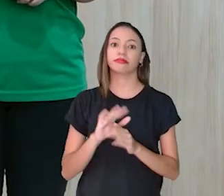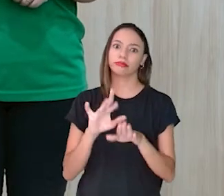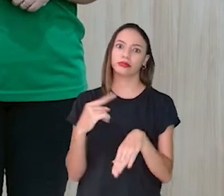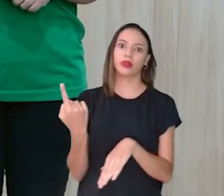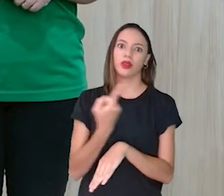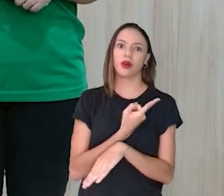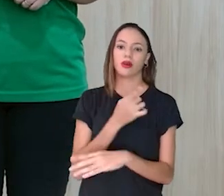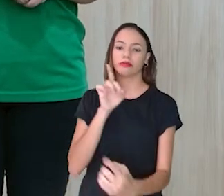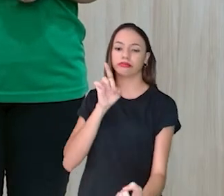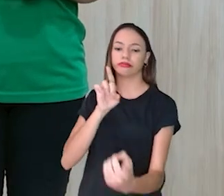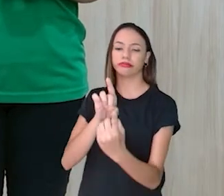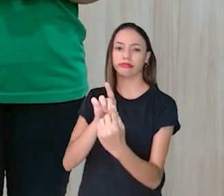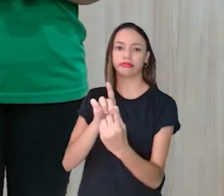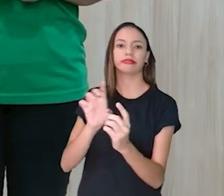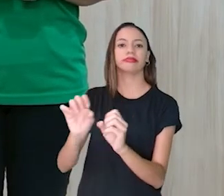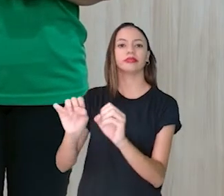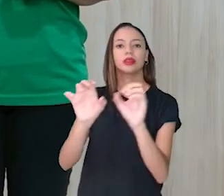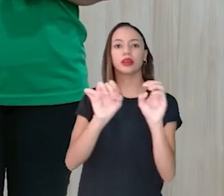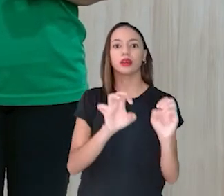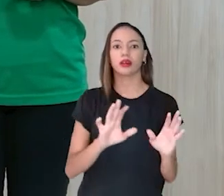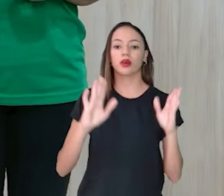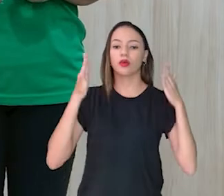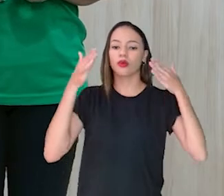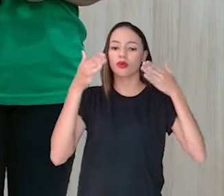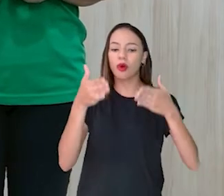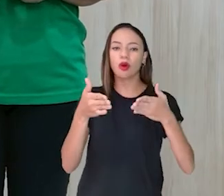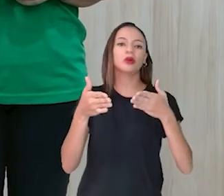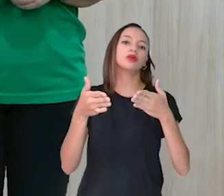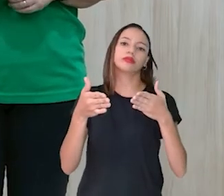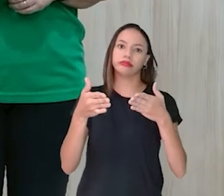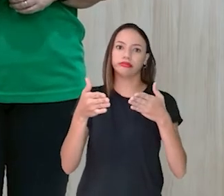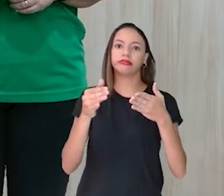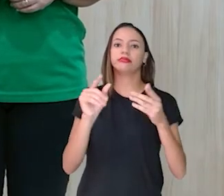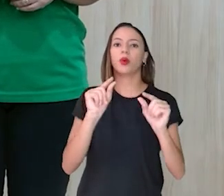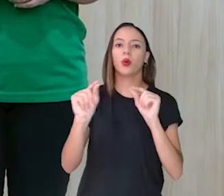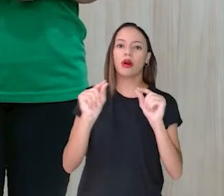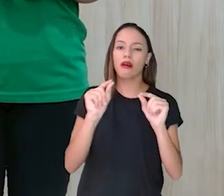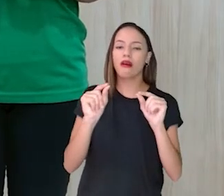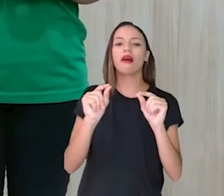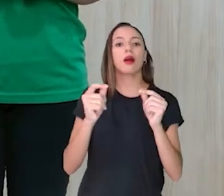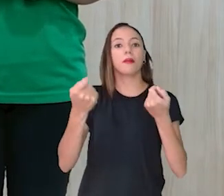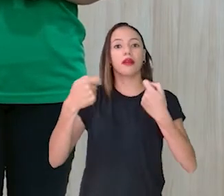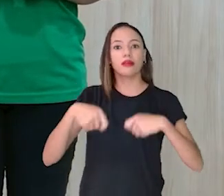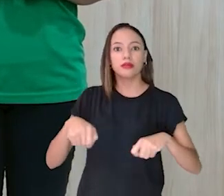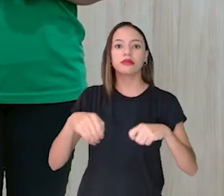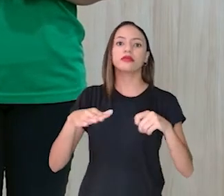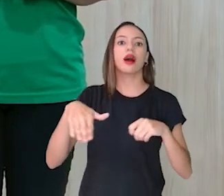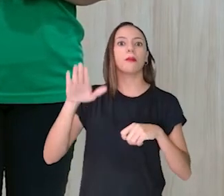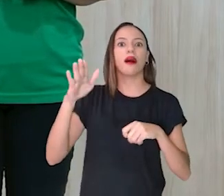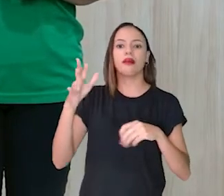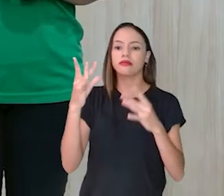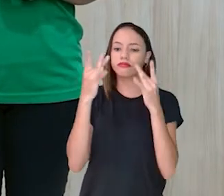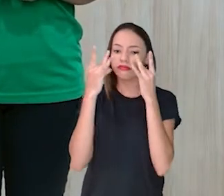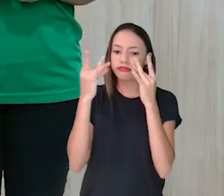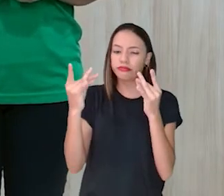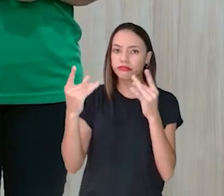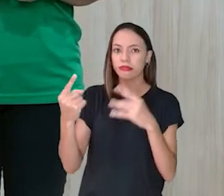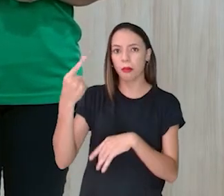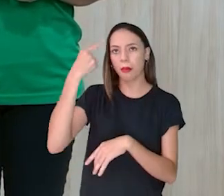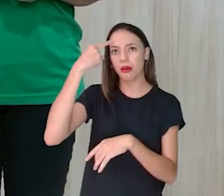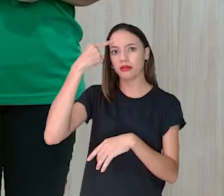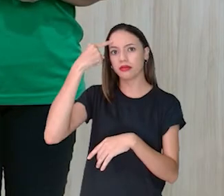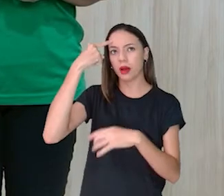atendimento educacional especializado também precisamos ficar atento como está esse pensamento do